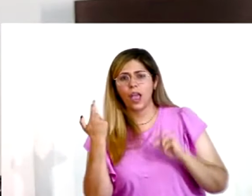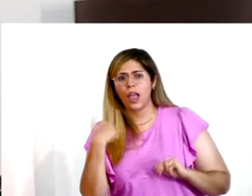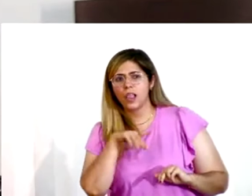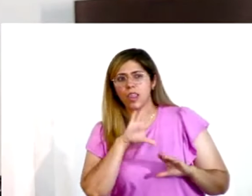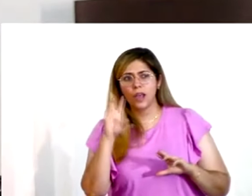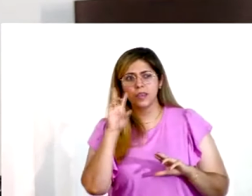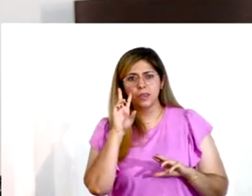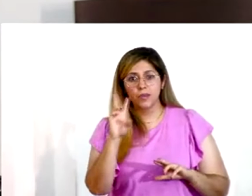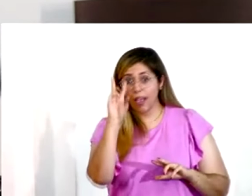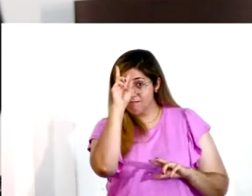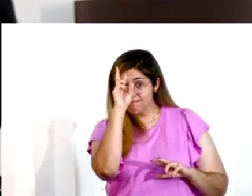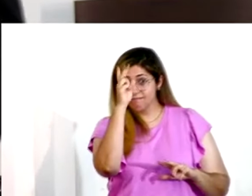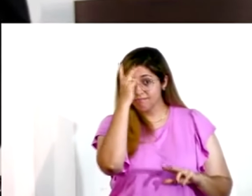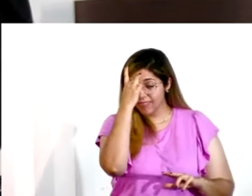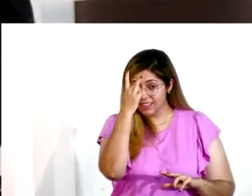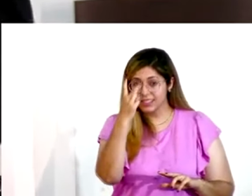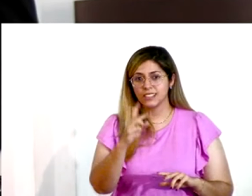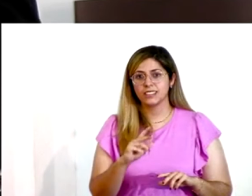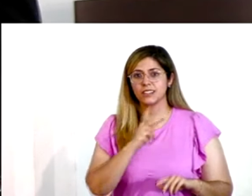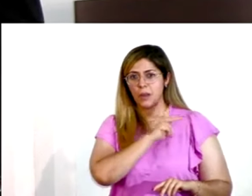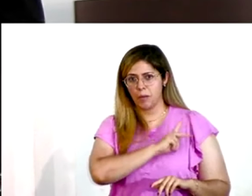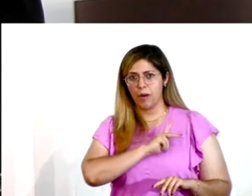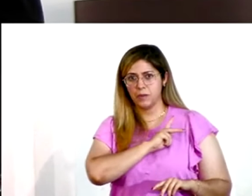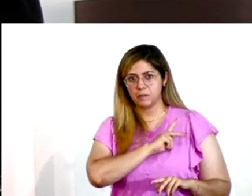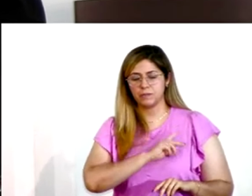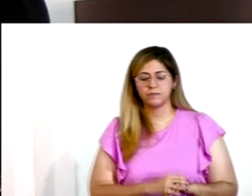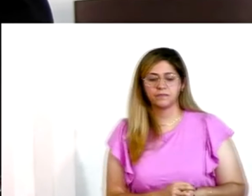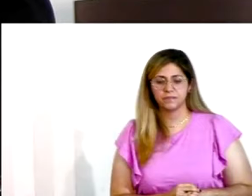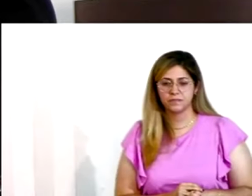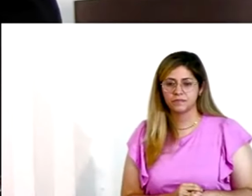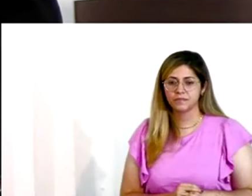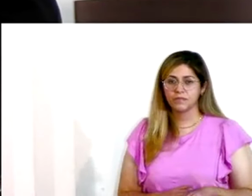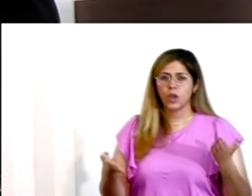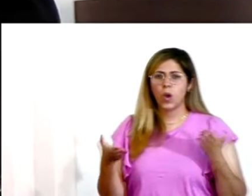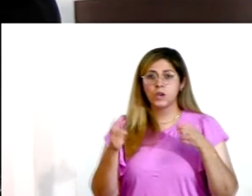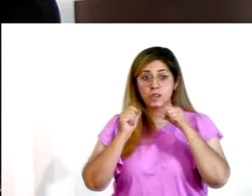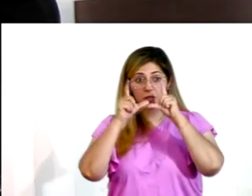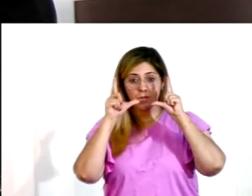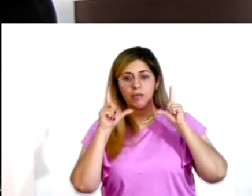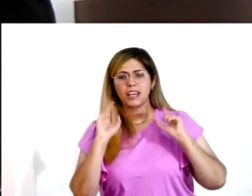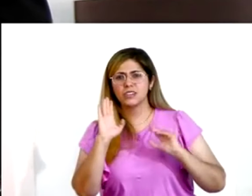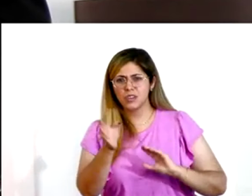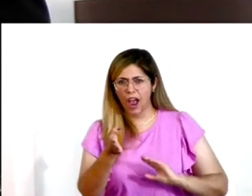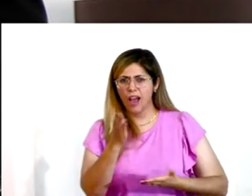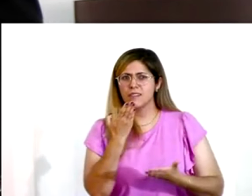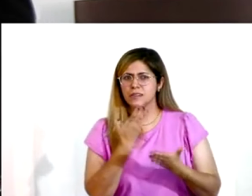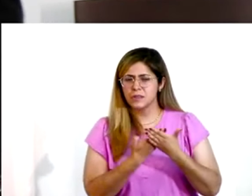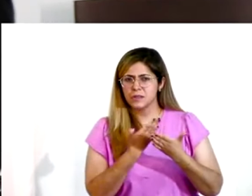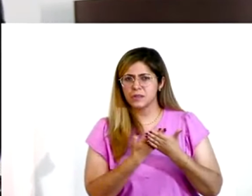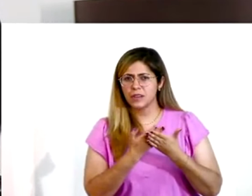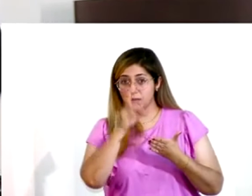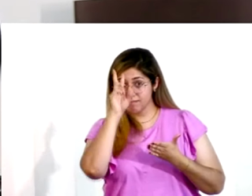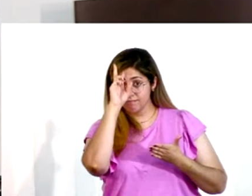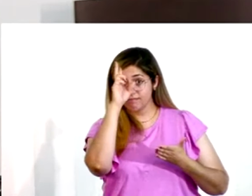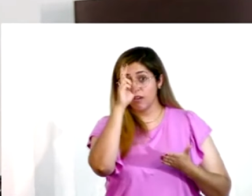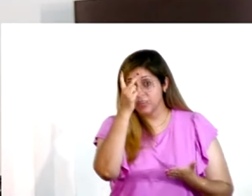de Saulo. Hoje pela manhã, na nossa escola bíblica dominical, nós já estudamos sobre